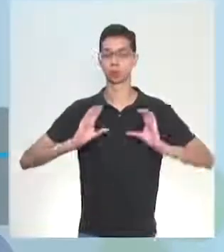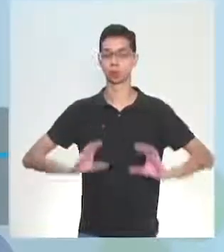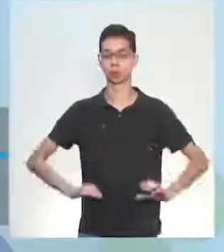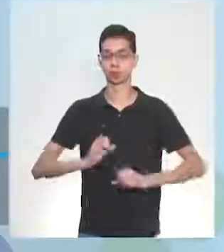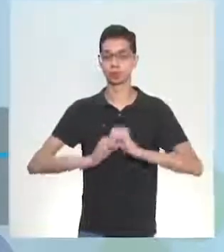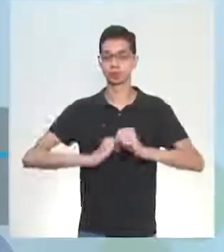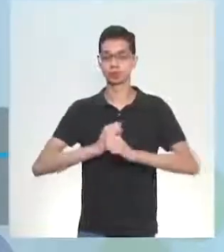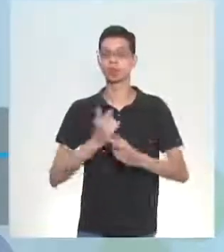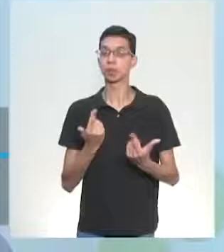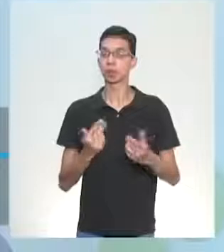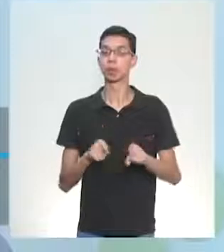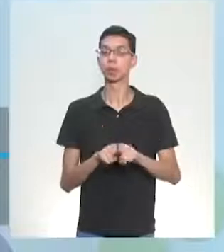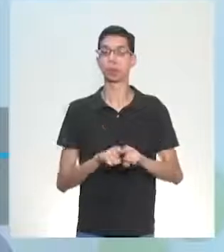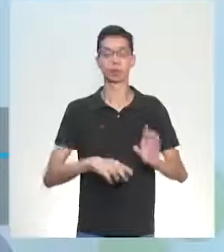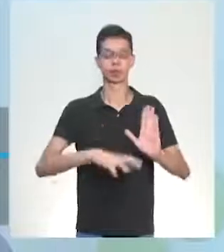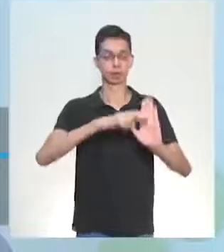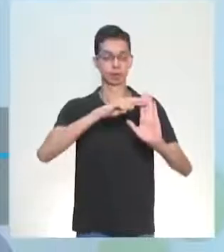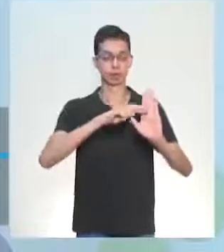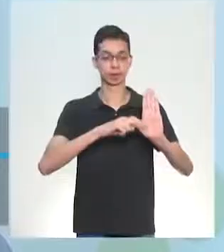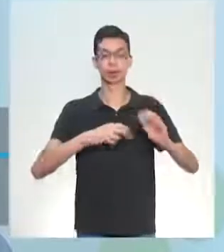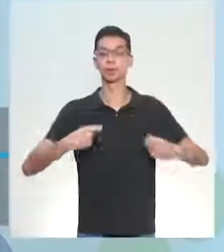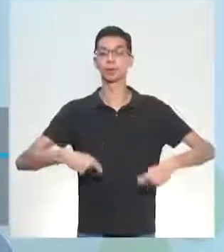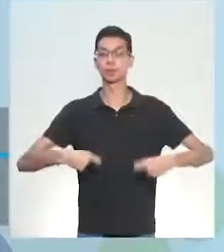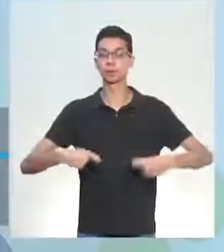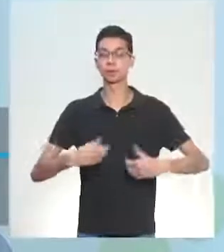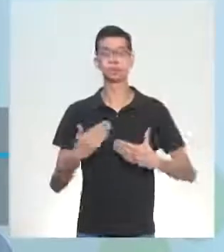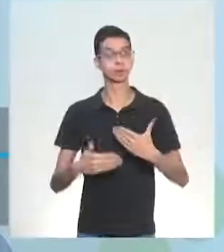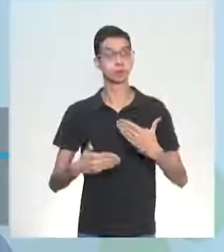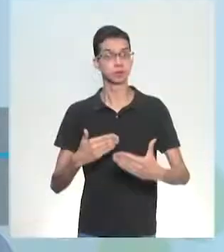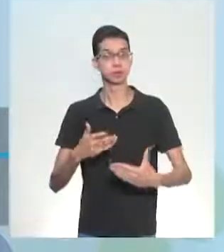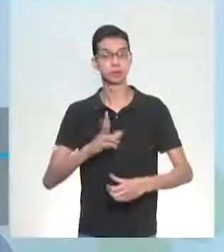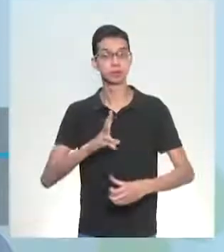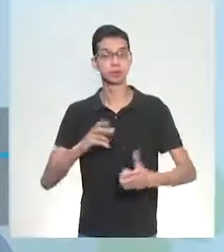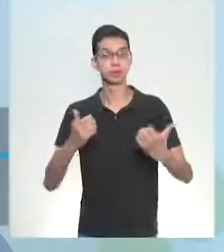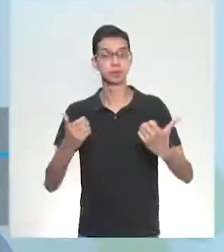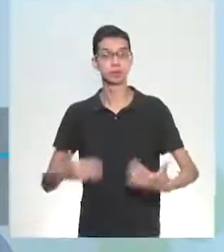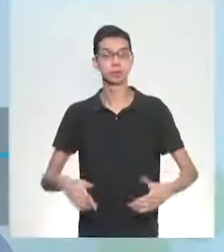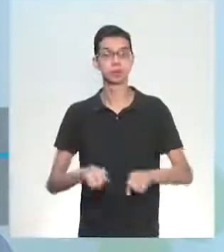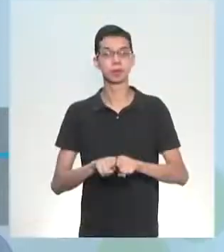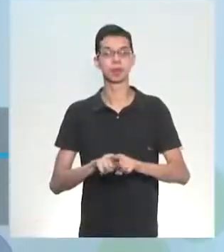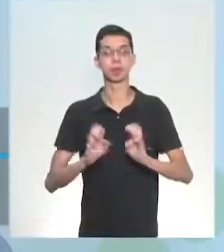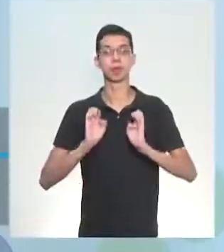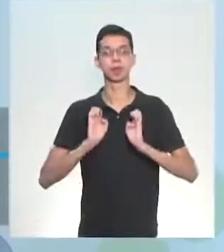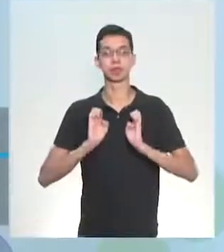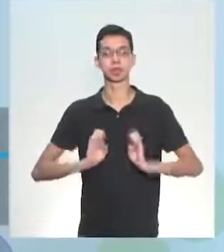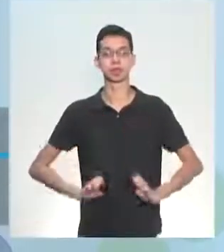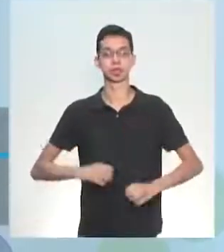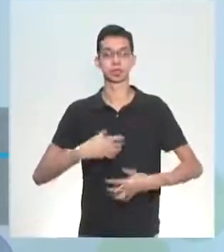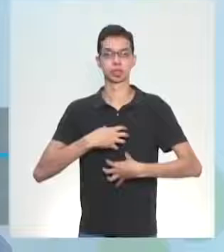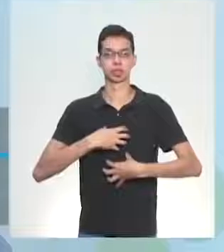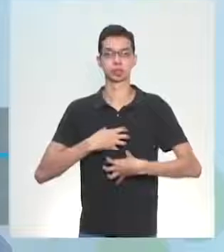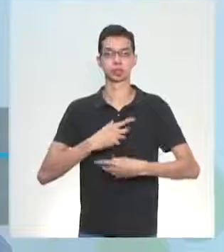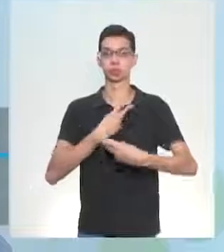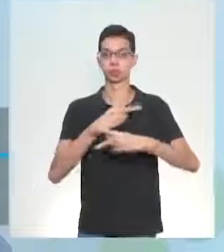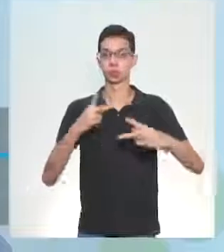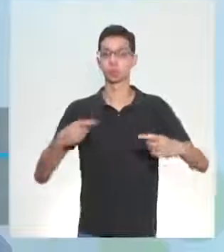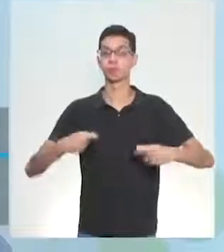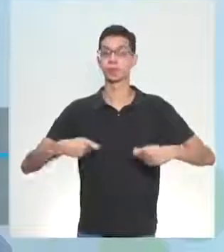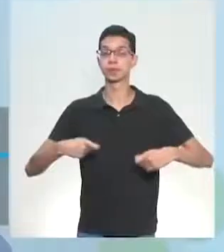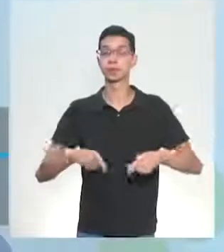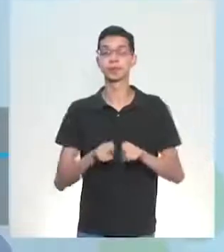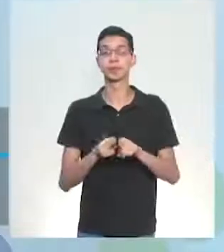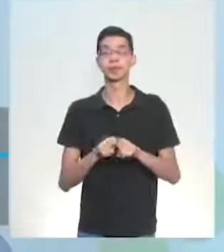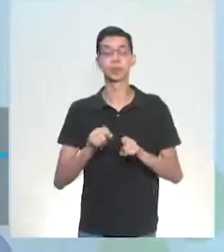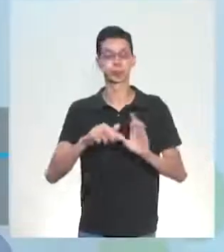qualquer maneira. Tem algumas situações que explicam, até na etiqueta, que você precisa escrever o texto de uma maneira padrão,